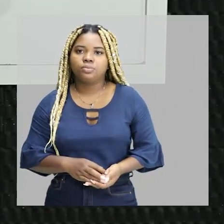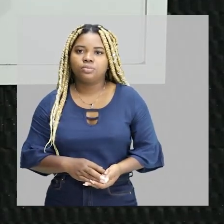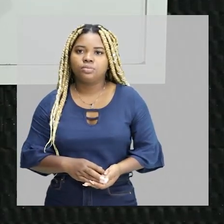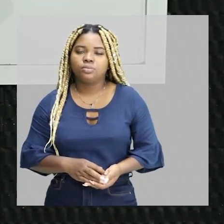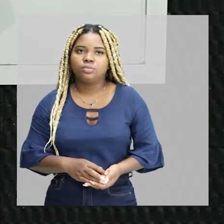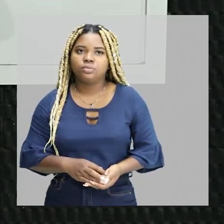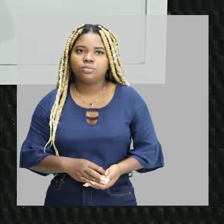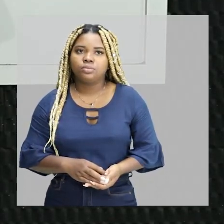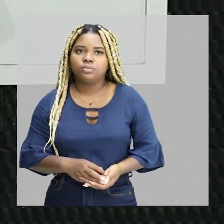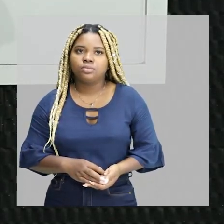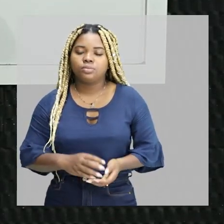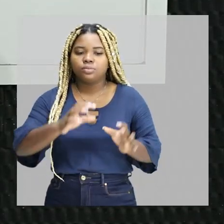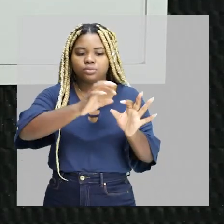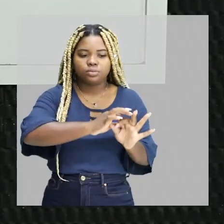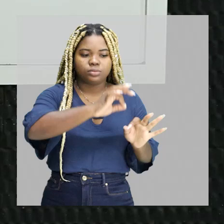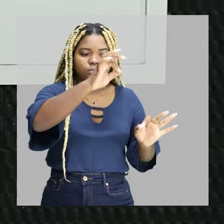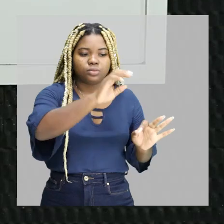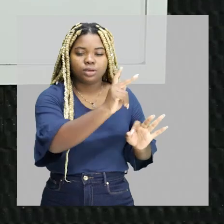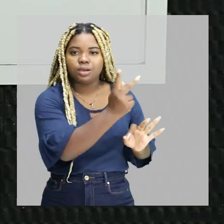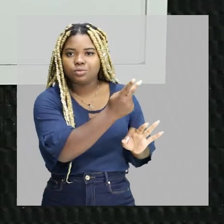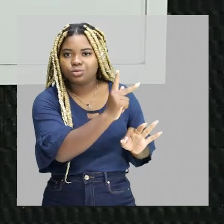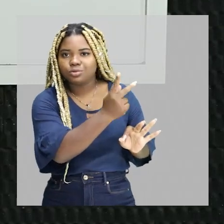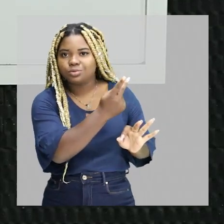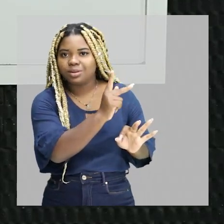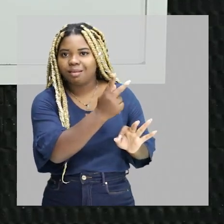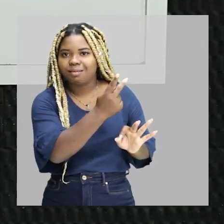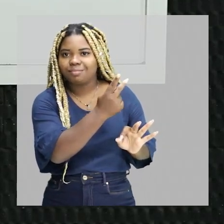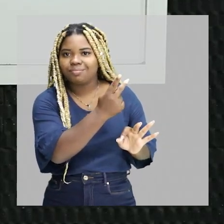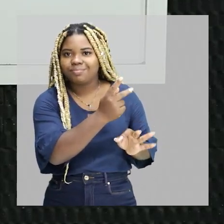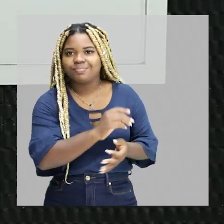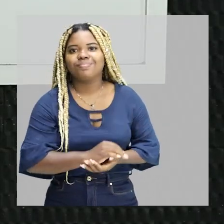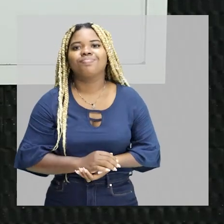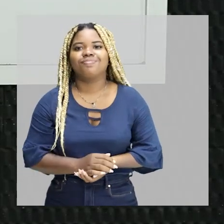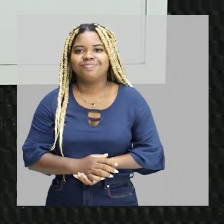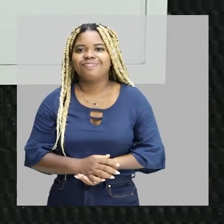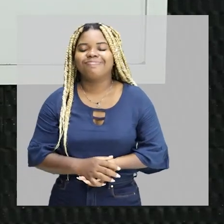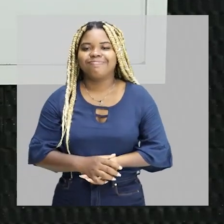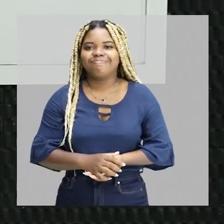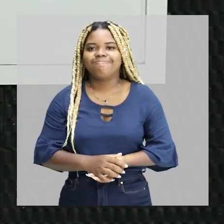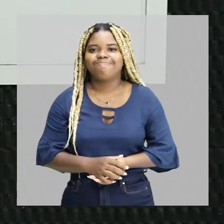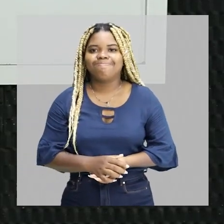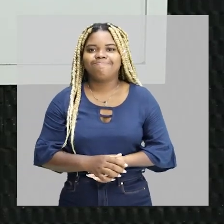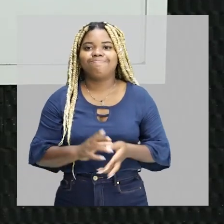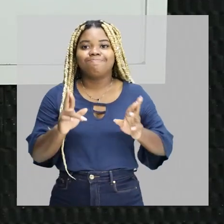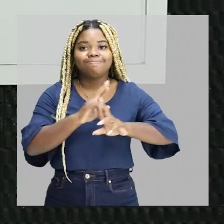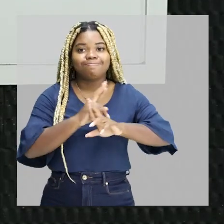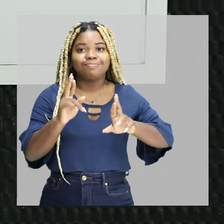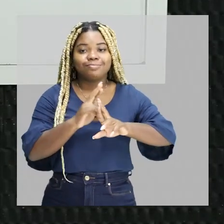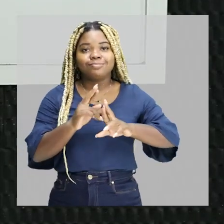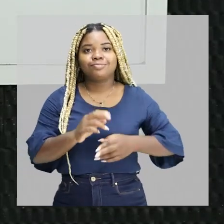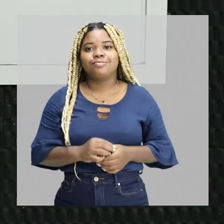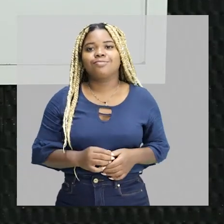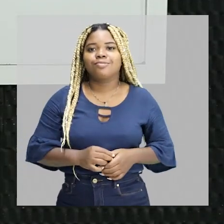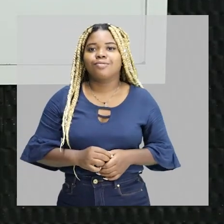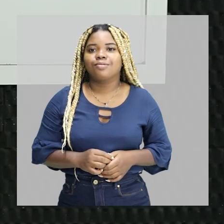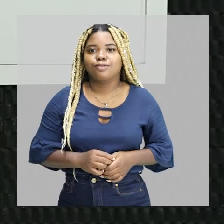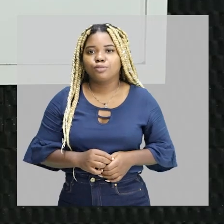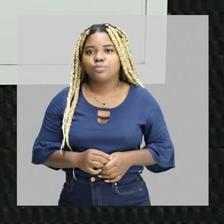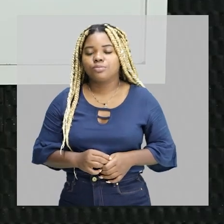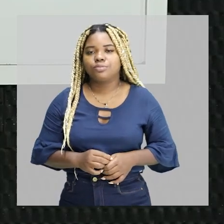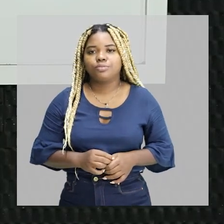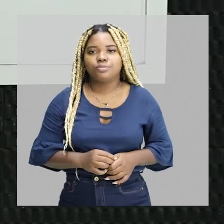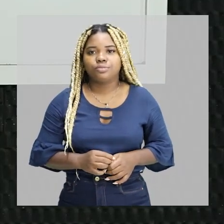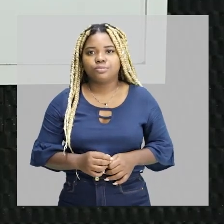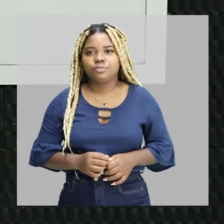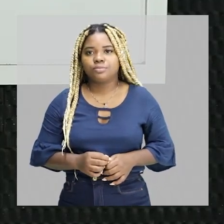a altura deste ponto, ó, tá certo? Vai ser a altura deste ponto que nós vamos relacionar lá com a altura, tá